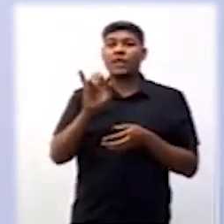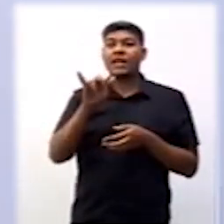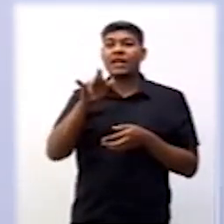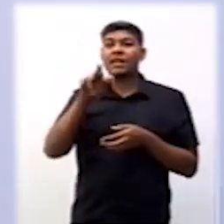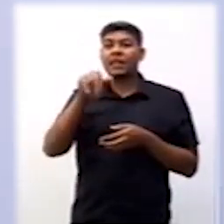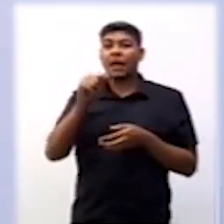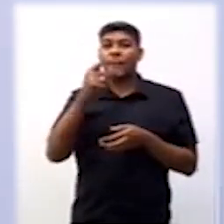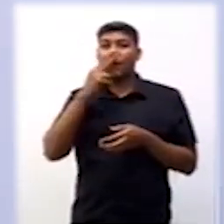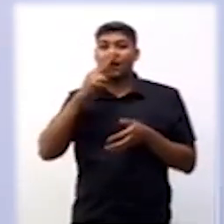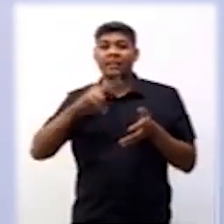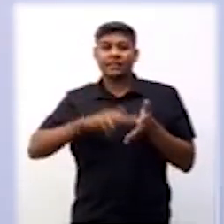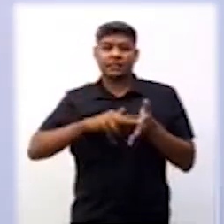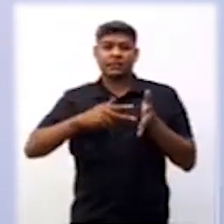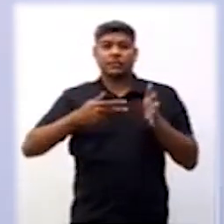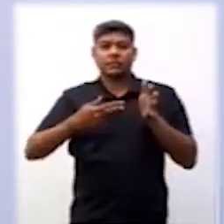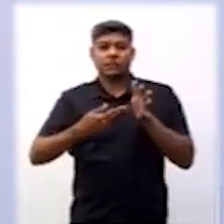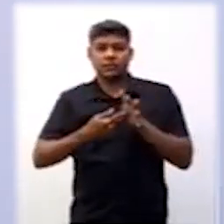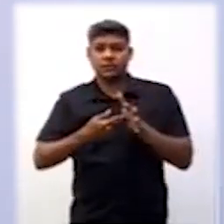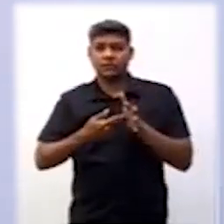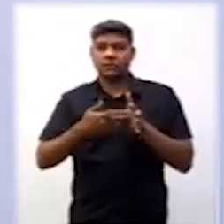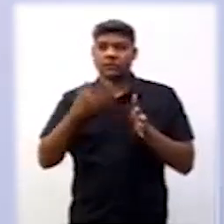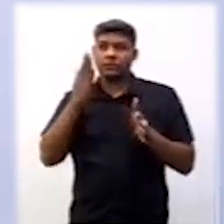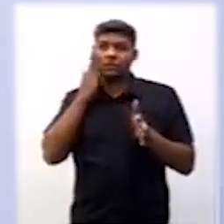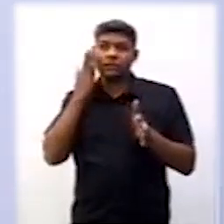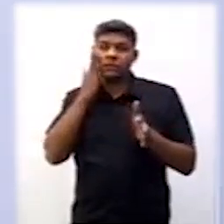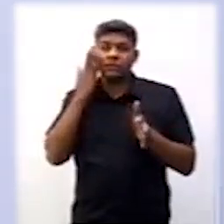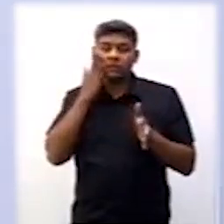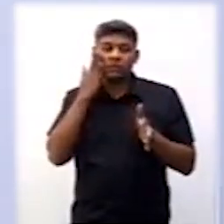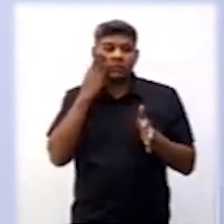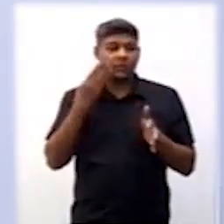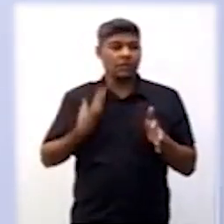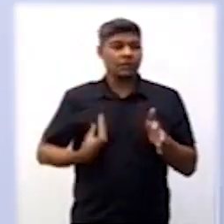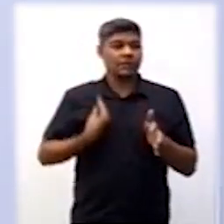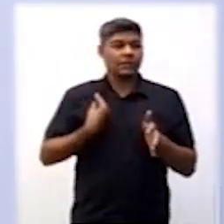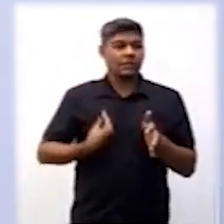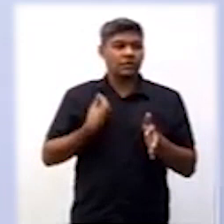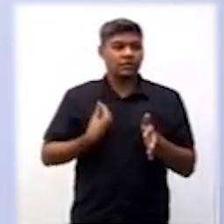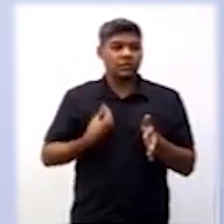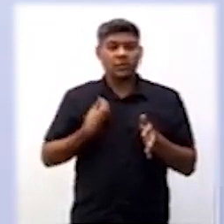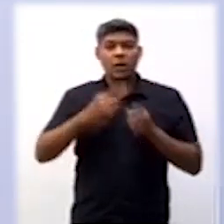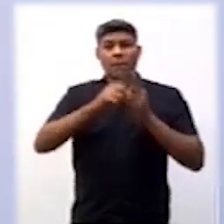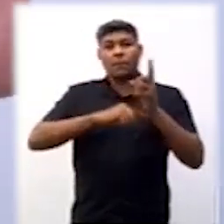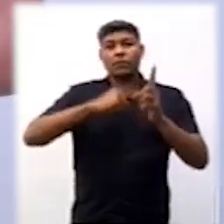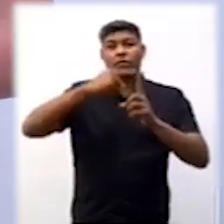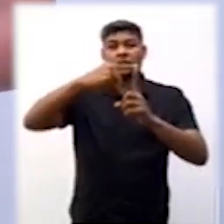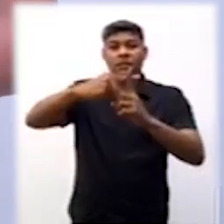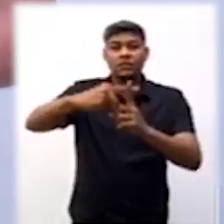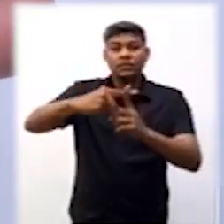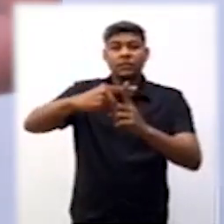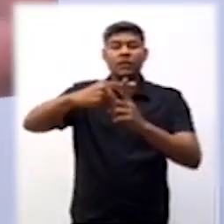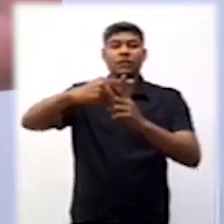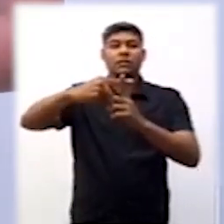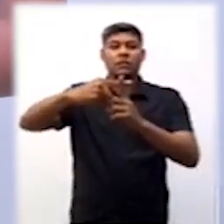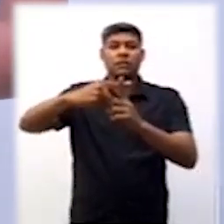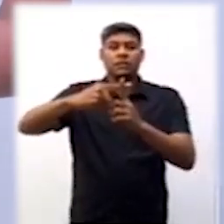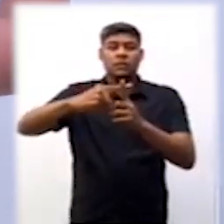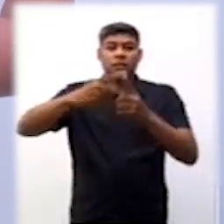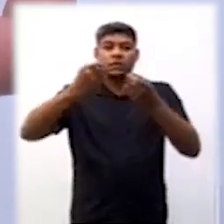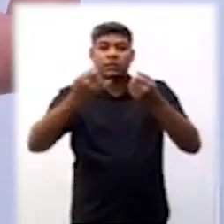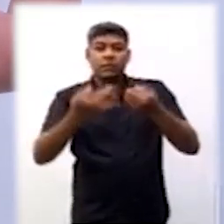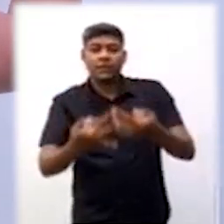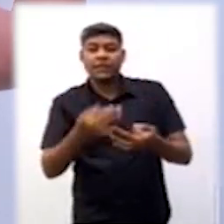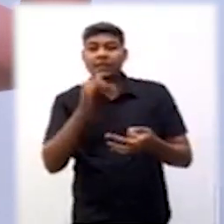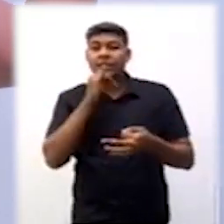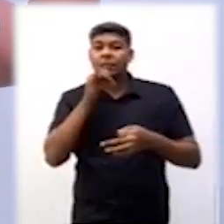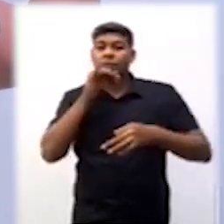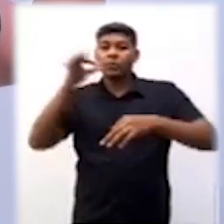tradução. Posso dar exemplo de vírus aqui para vocês, que é RNA de cadeia positiva? Posso colocar aqui para vocês o vírus da